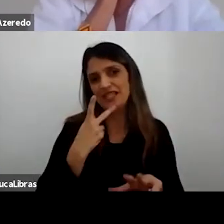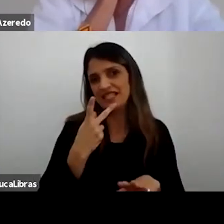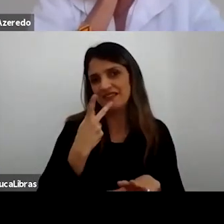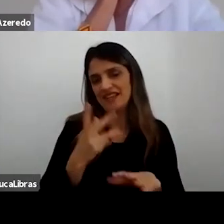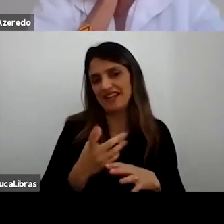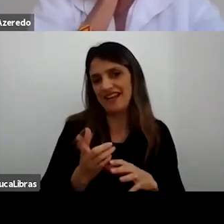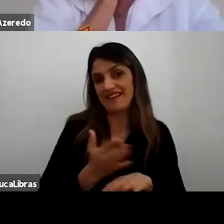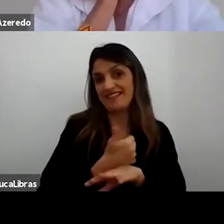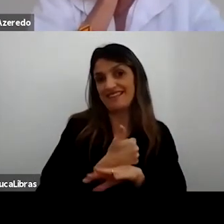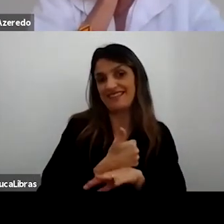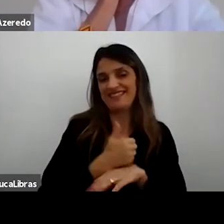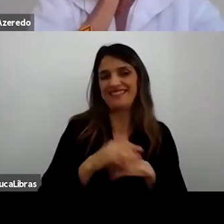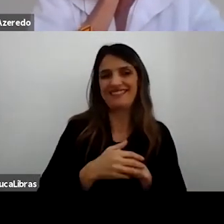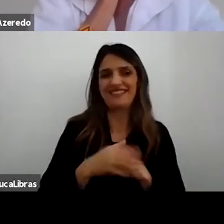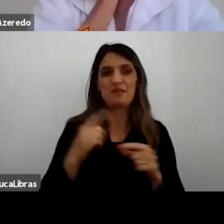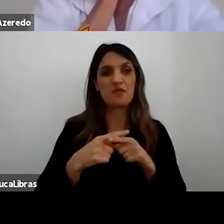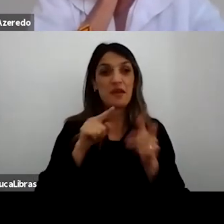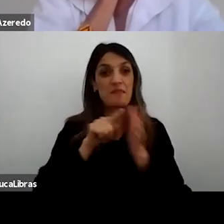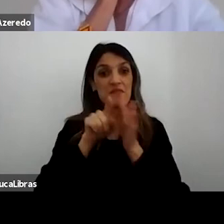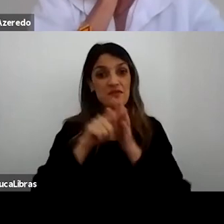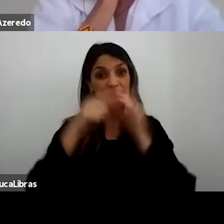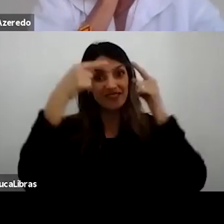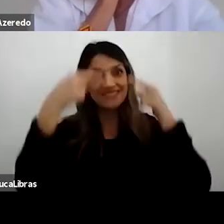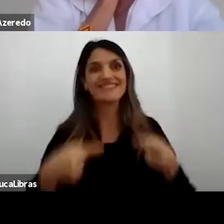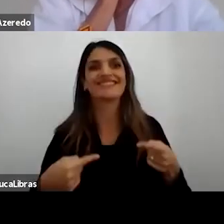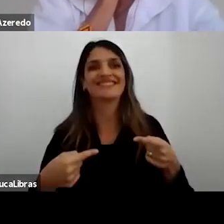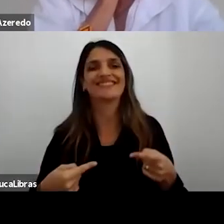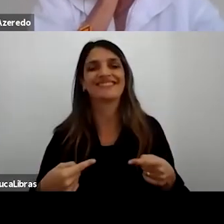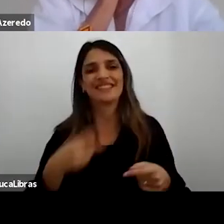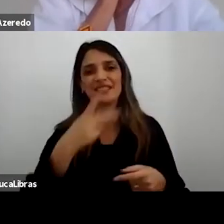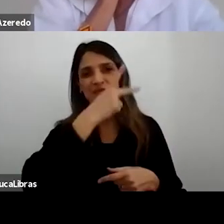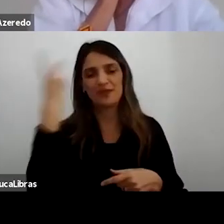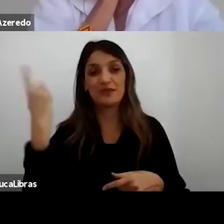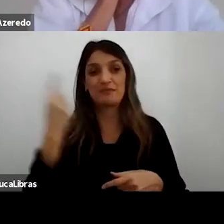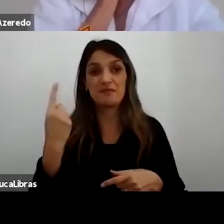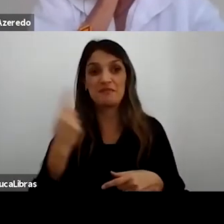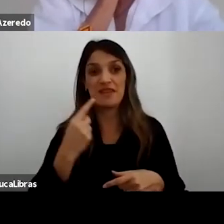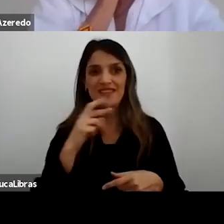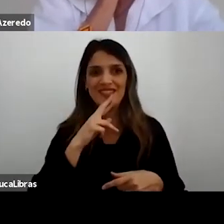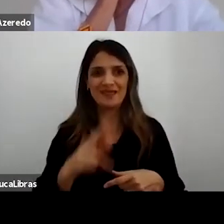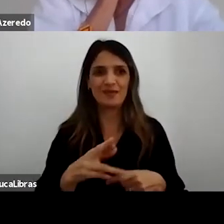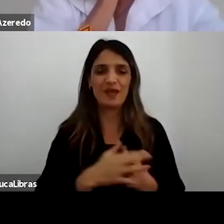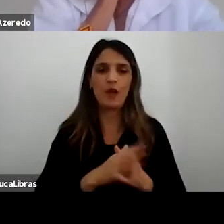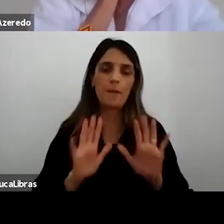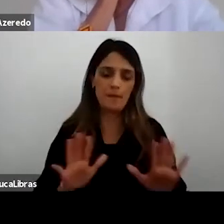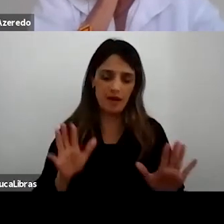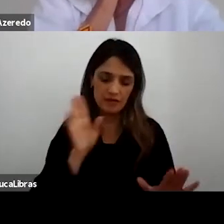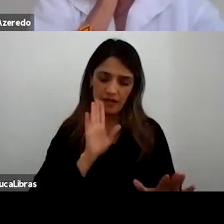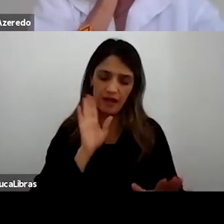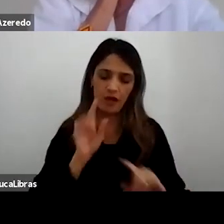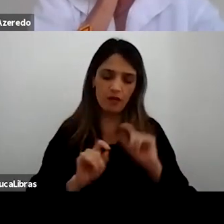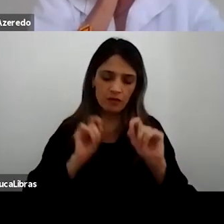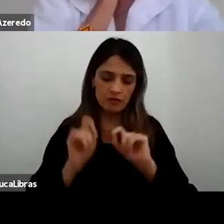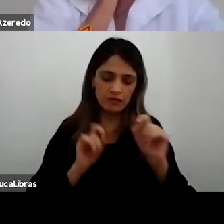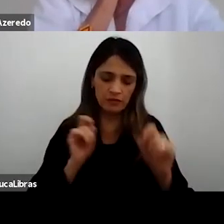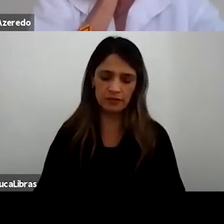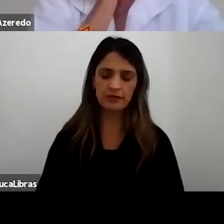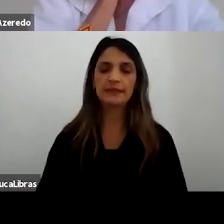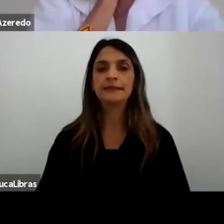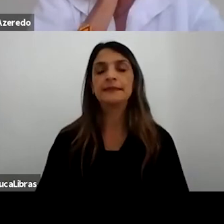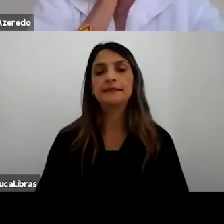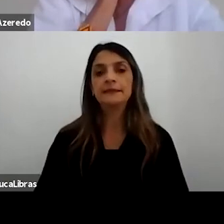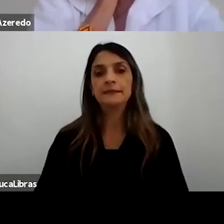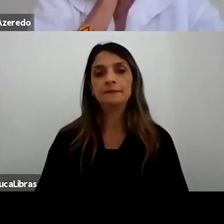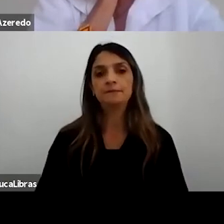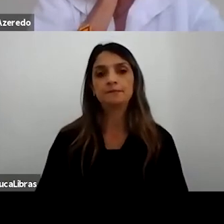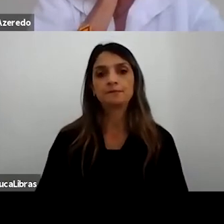os primeiros que responderam sempre um pouco mais desprevenidos, mas eu acho que é parte legal de uma conversa sincera, um